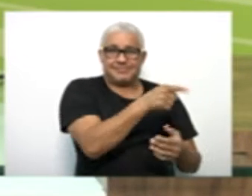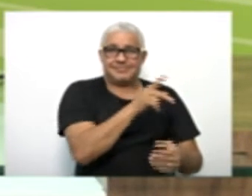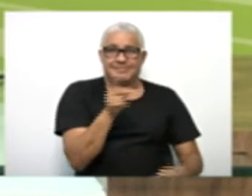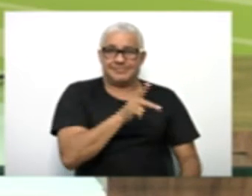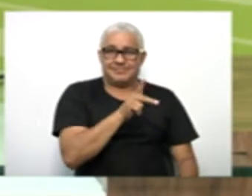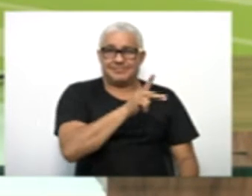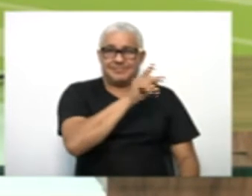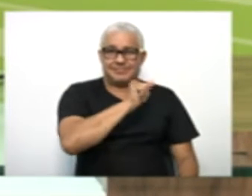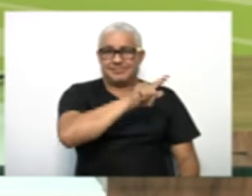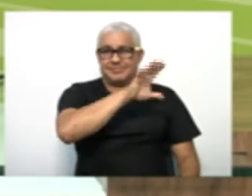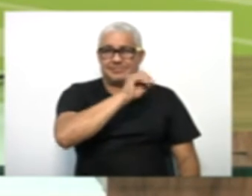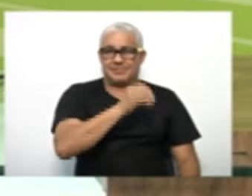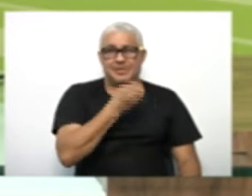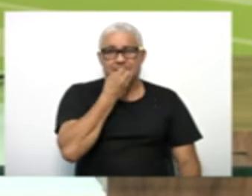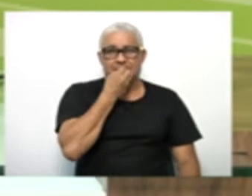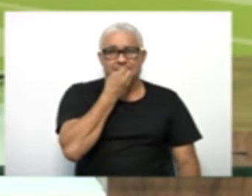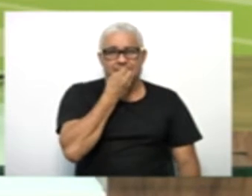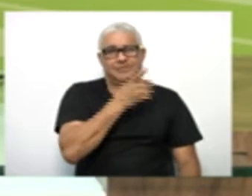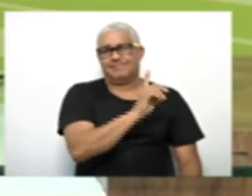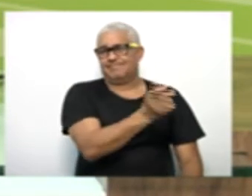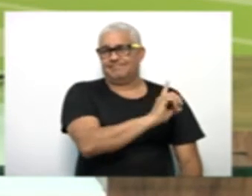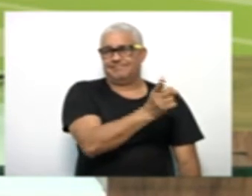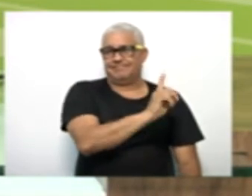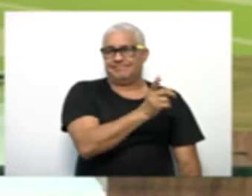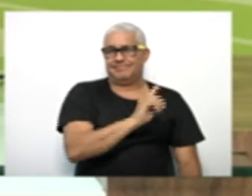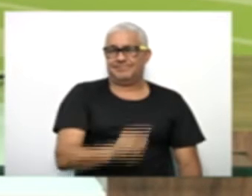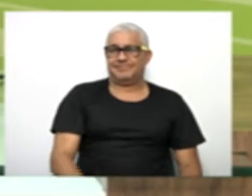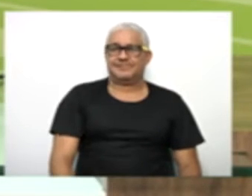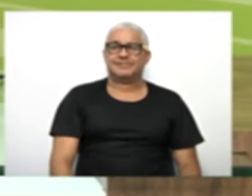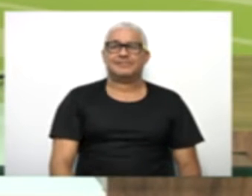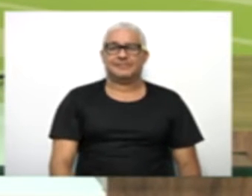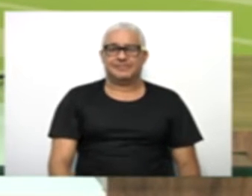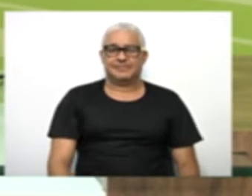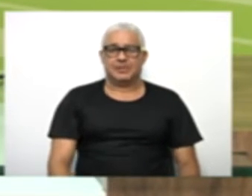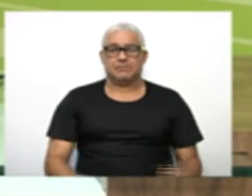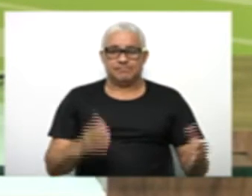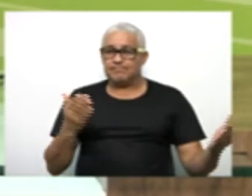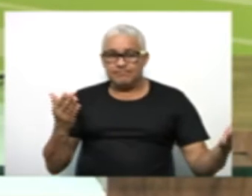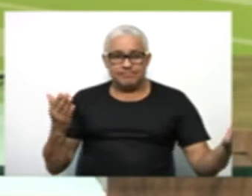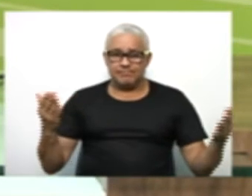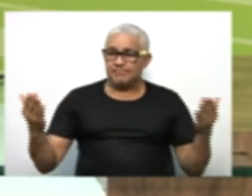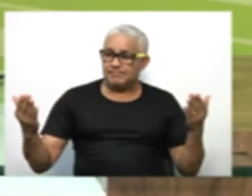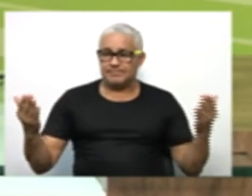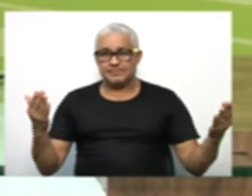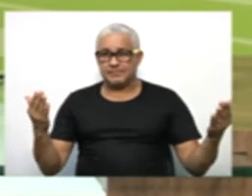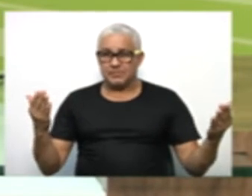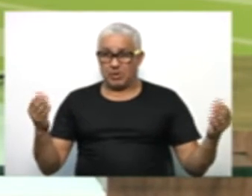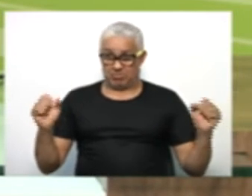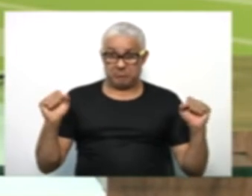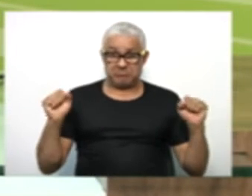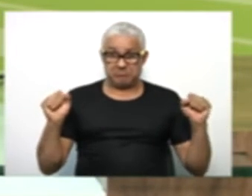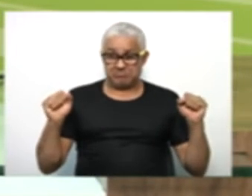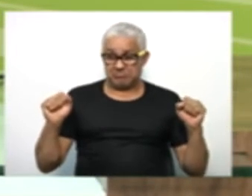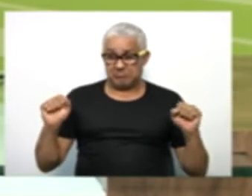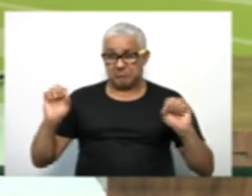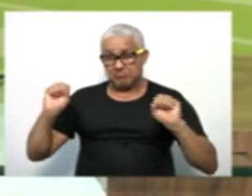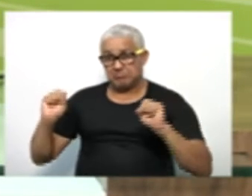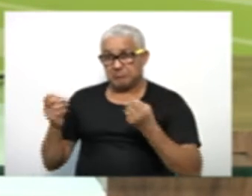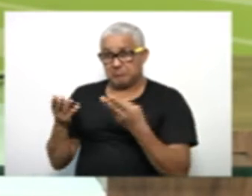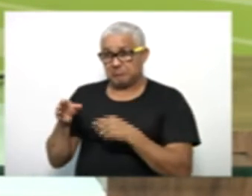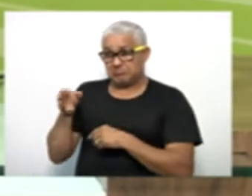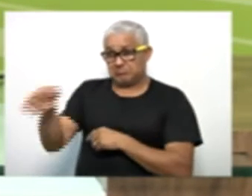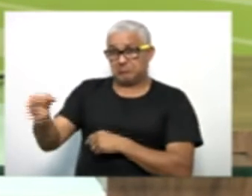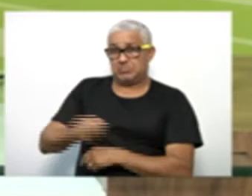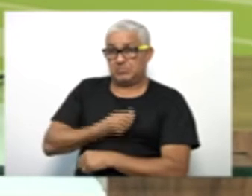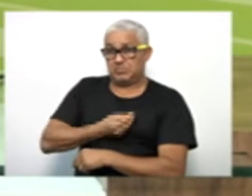então não seria uma boa ideia. Ou seja, então vai a questão da decisão. Eu posso permanecer no show, eu posso